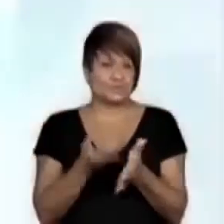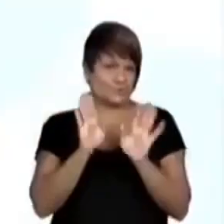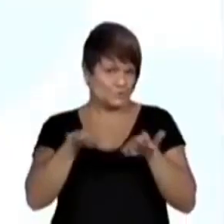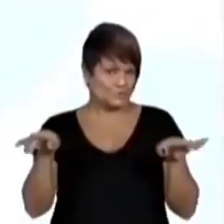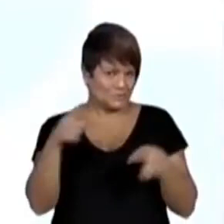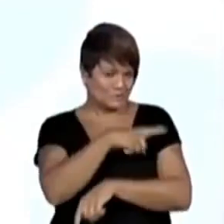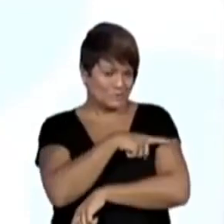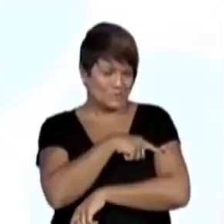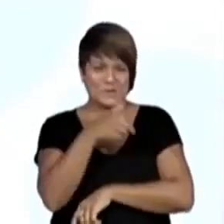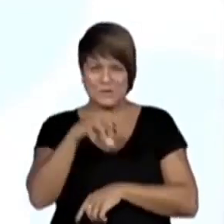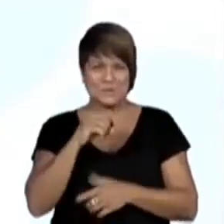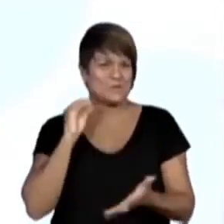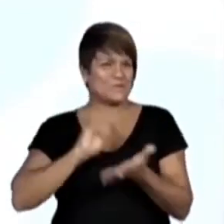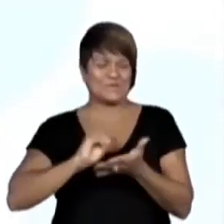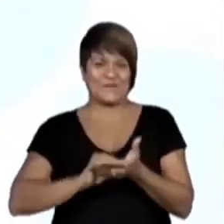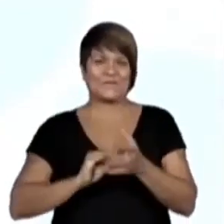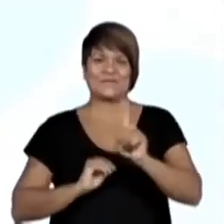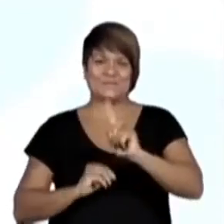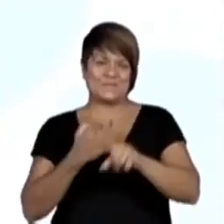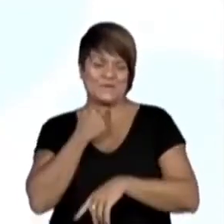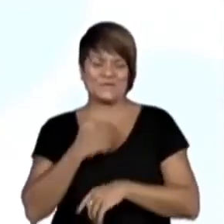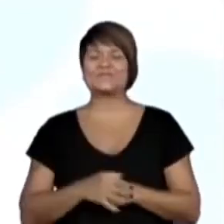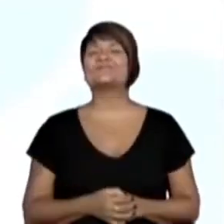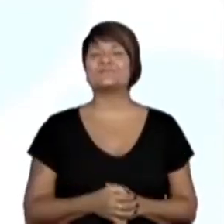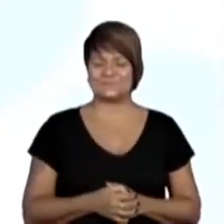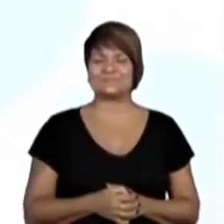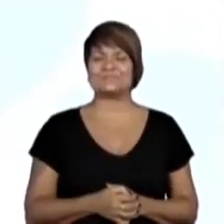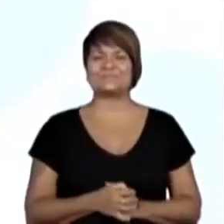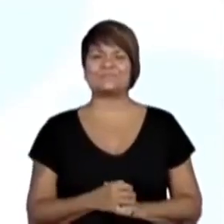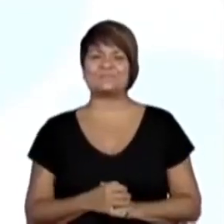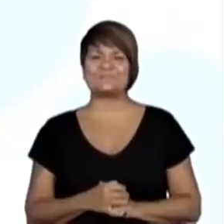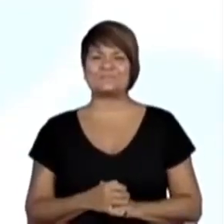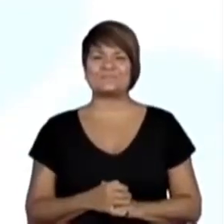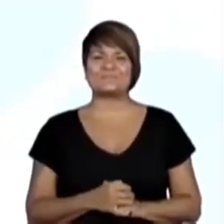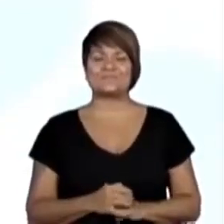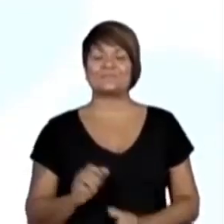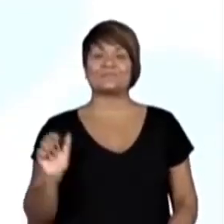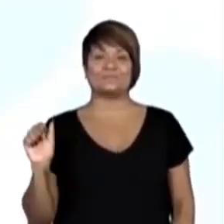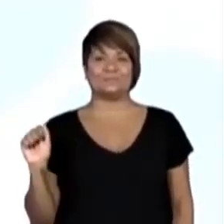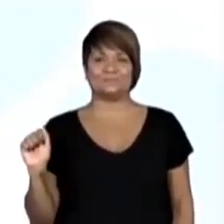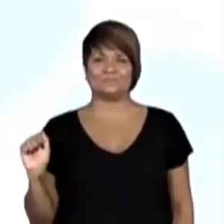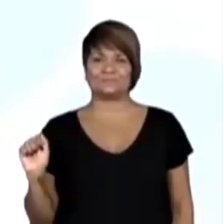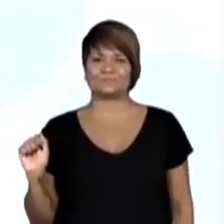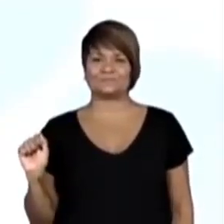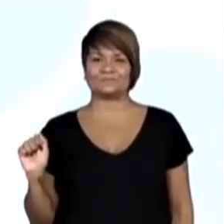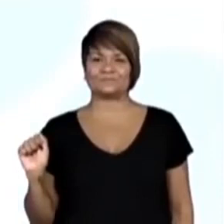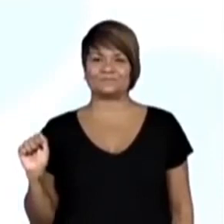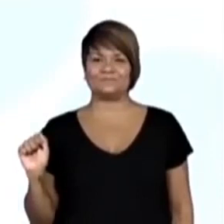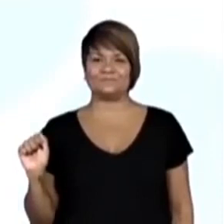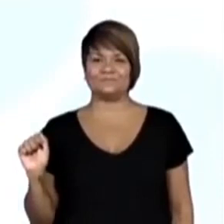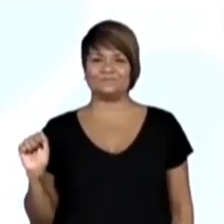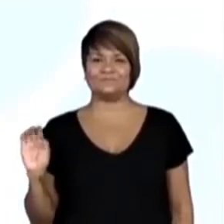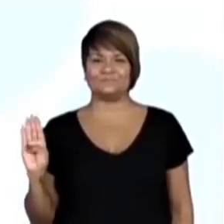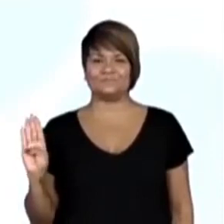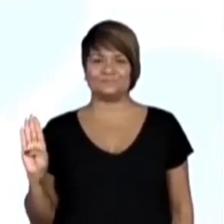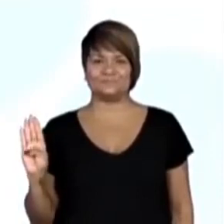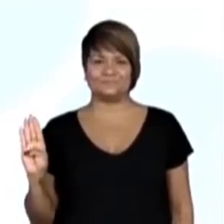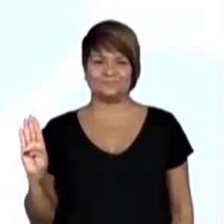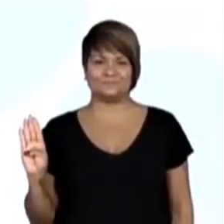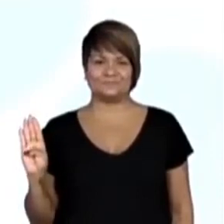acostumados, que não pode faltar no início da aula. Vamos lá? Vamos lá, professora. Letra A,